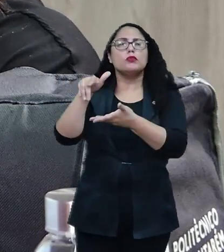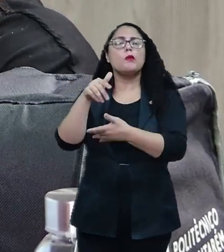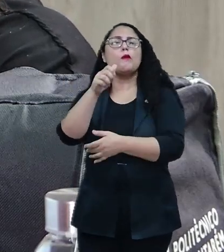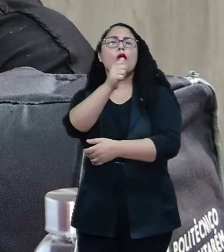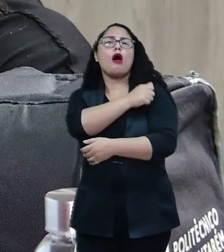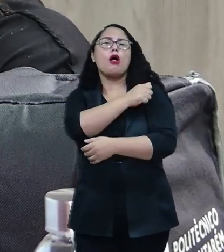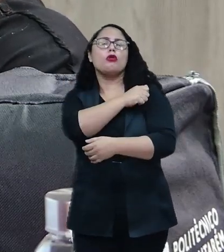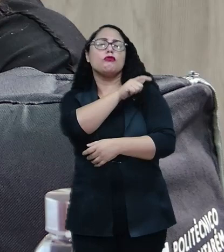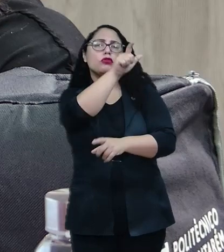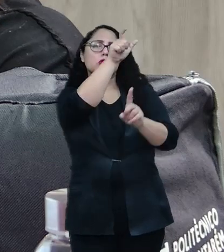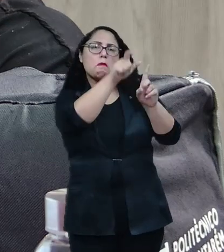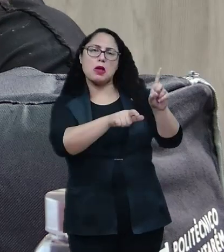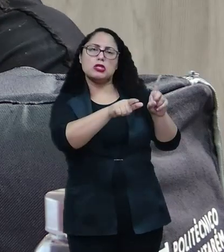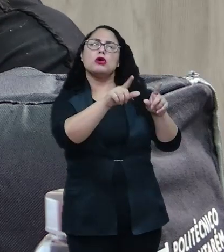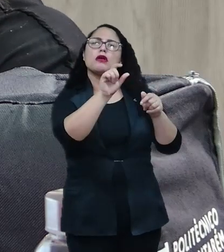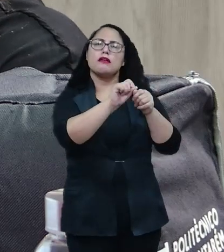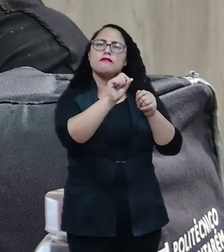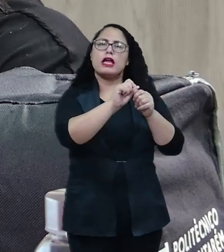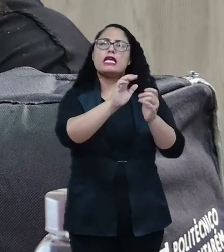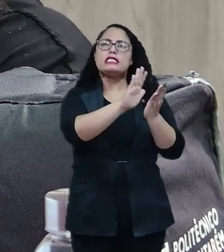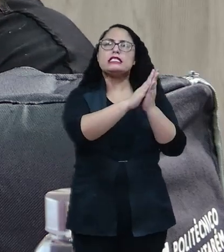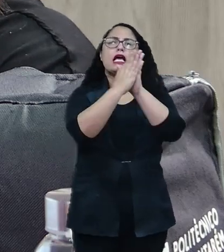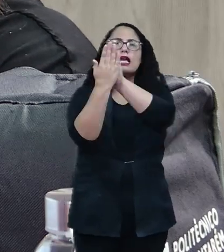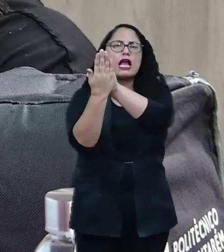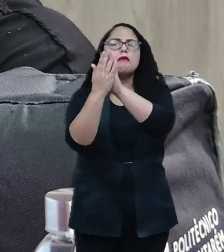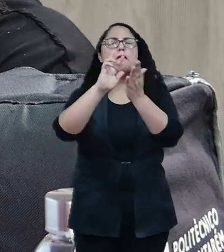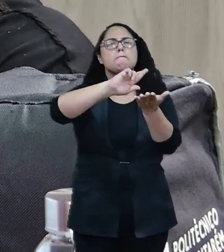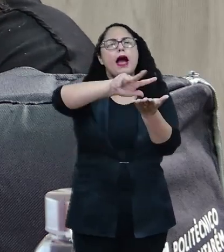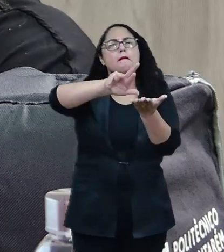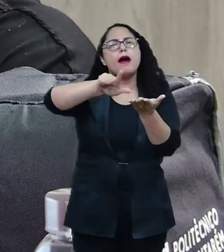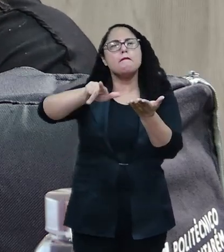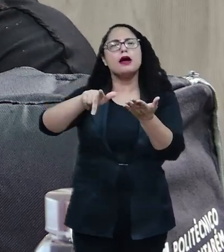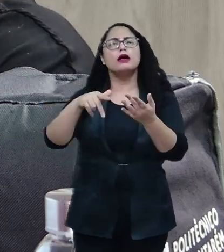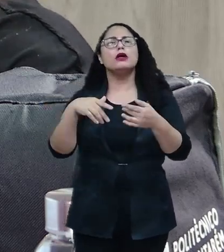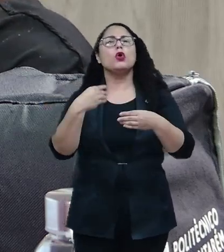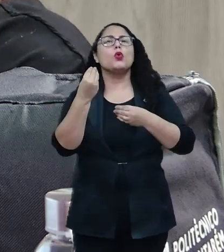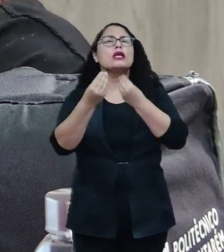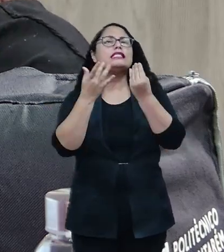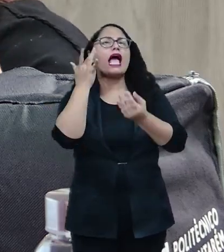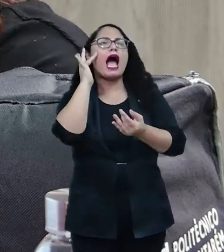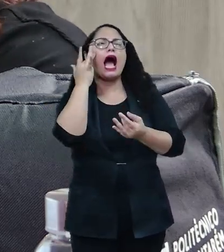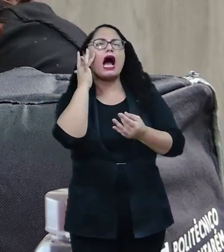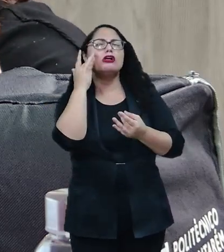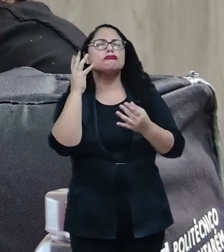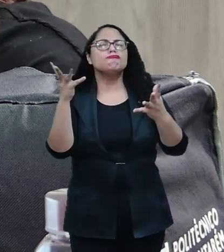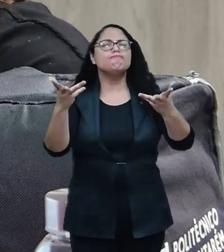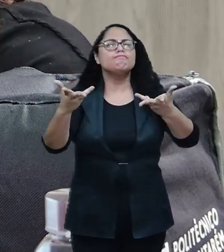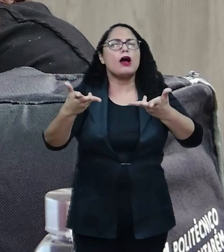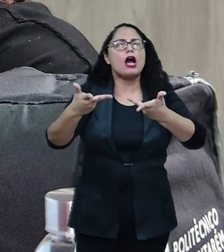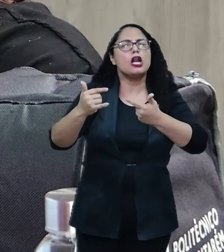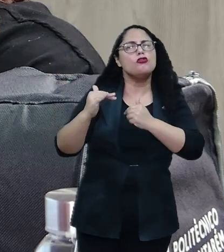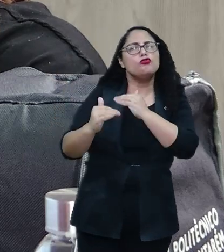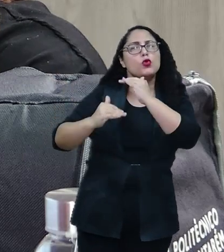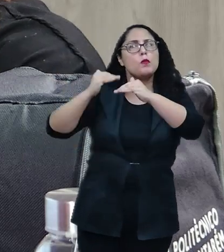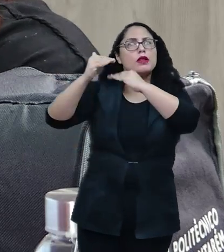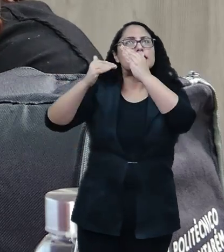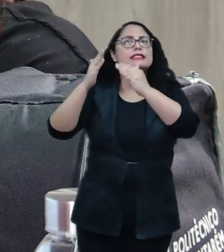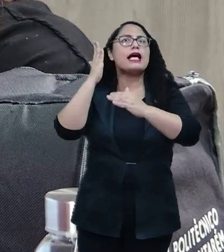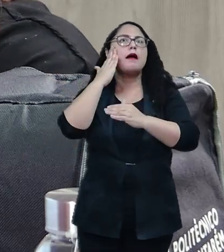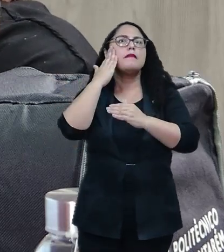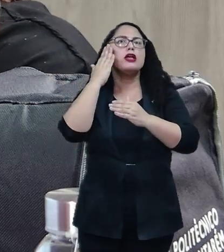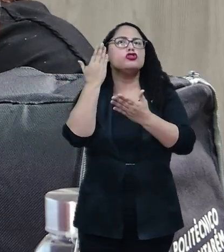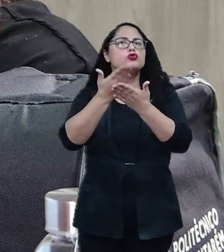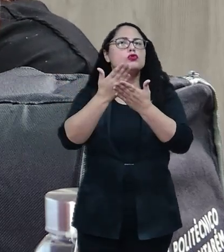estudante? Você, como uma pessoa que fez intercâmbios, né, também, o que você acha que é mais rico nesse processo, sabe, de